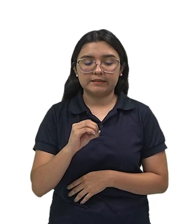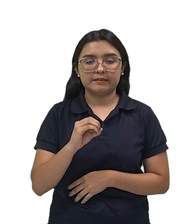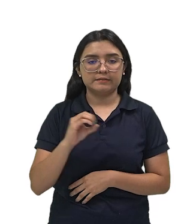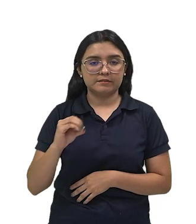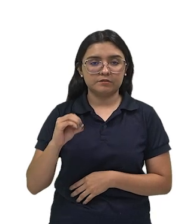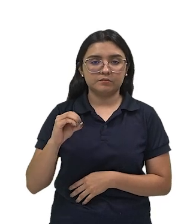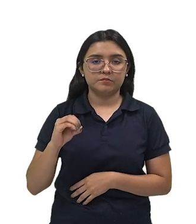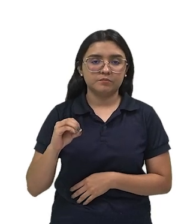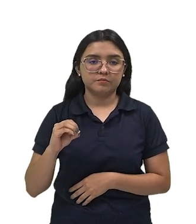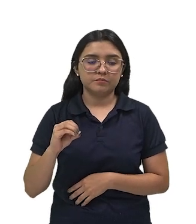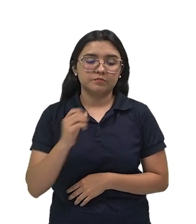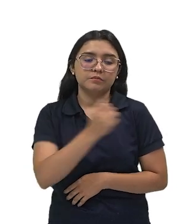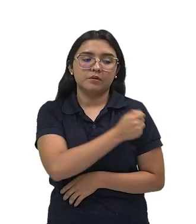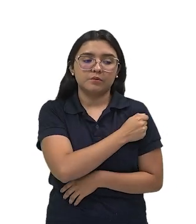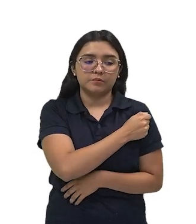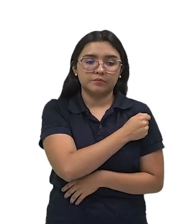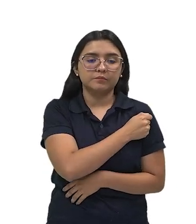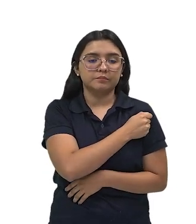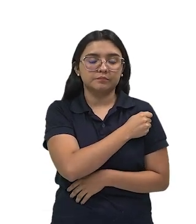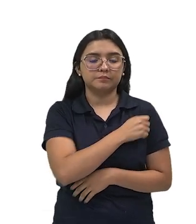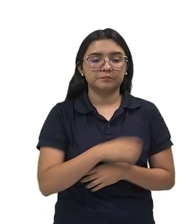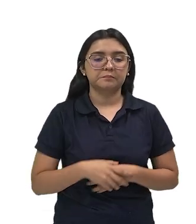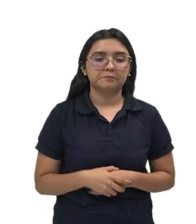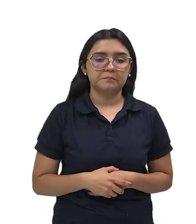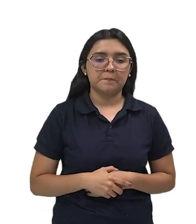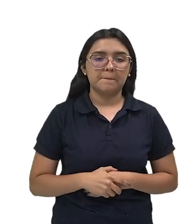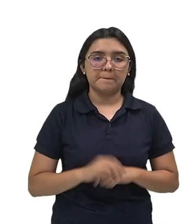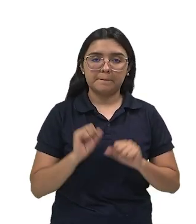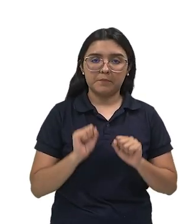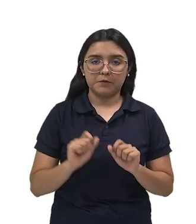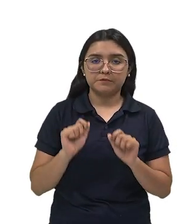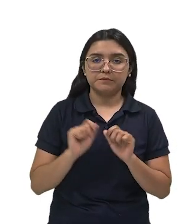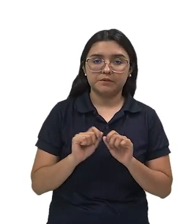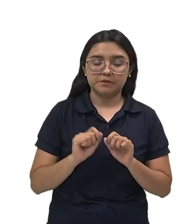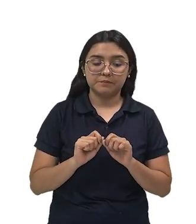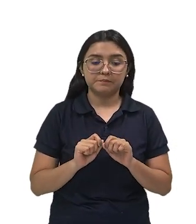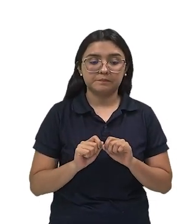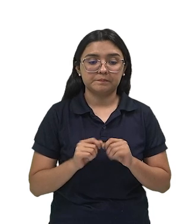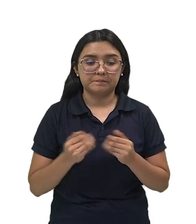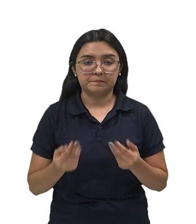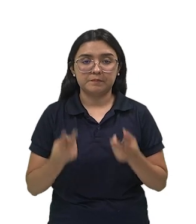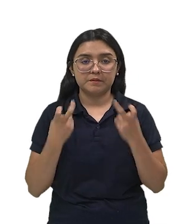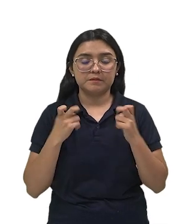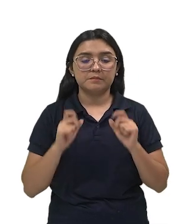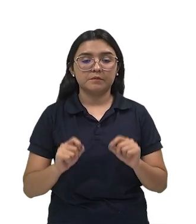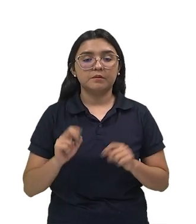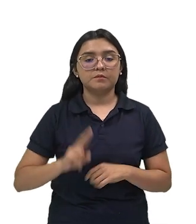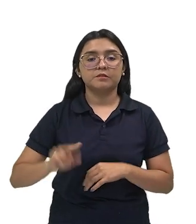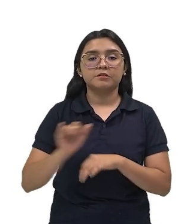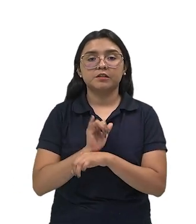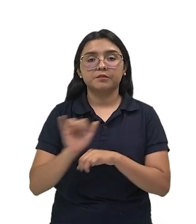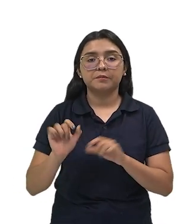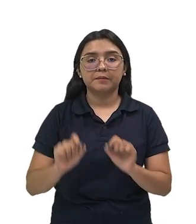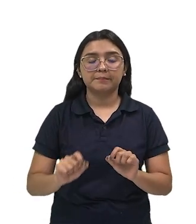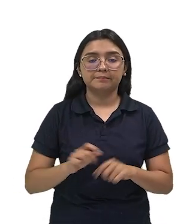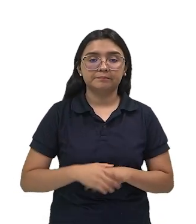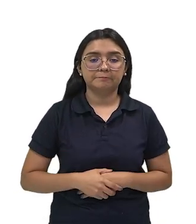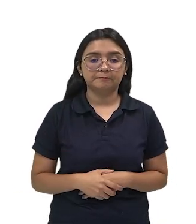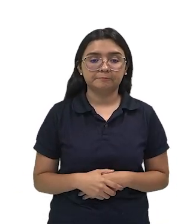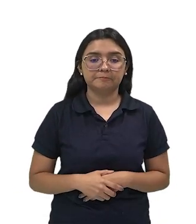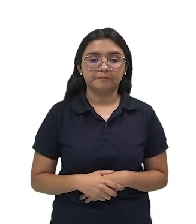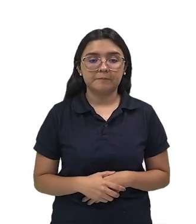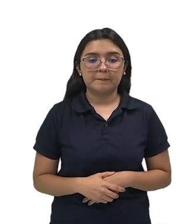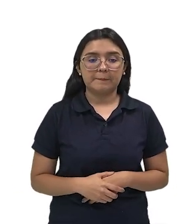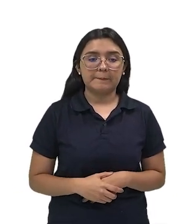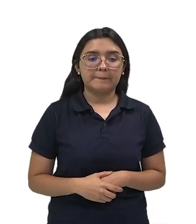300 alunos. Olha, você pode fazer isso. Então, observe que eu usei a ferramenta para